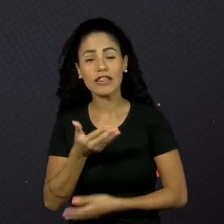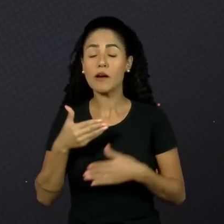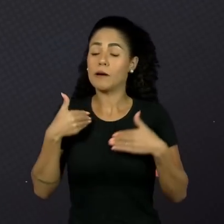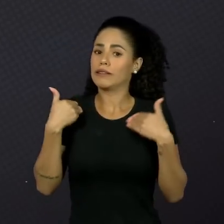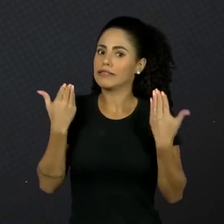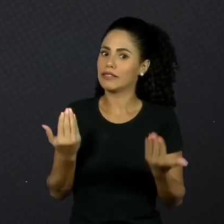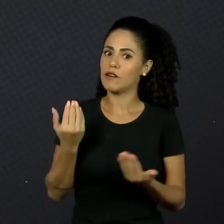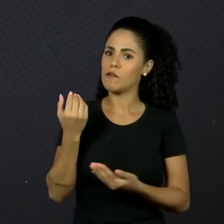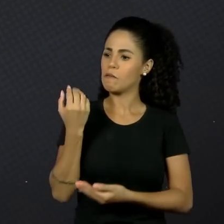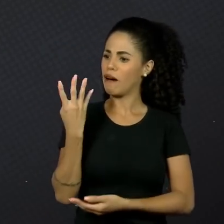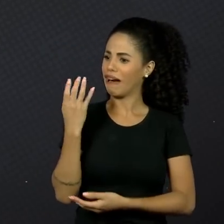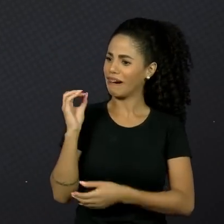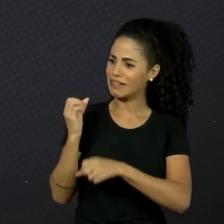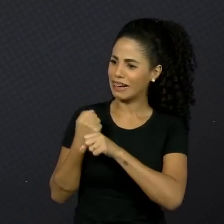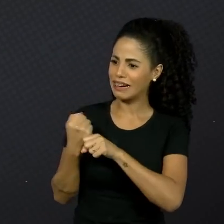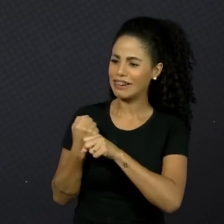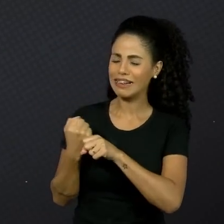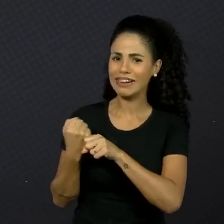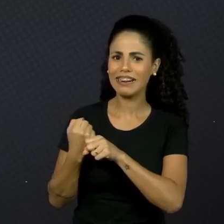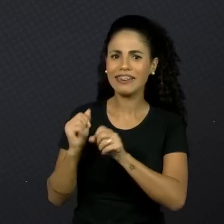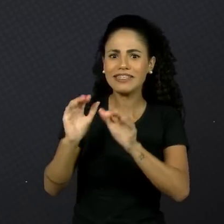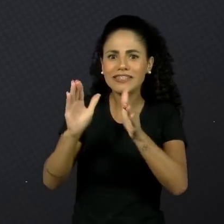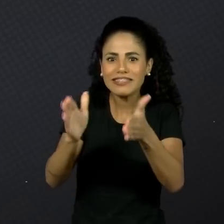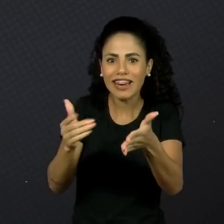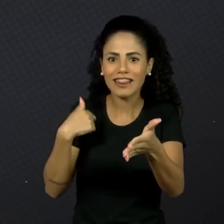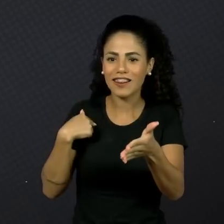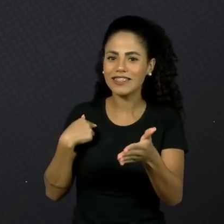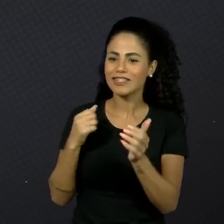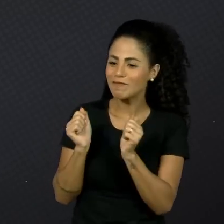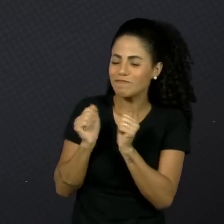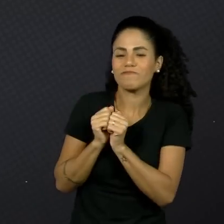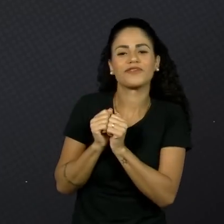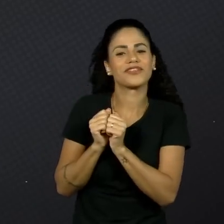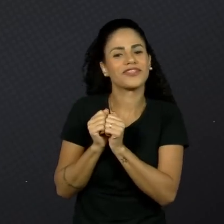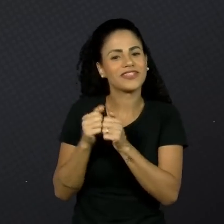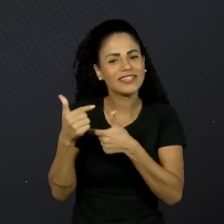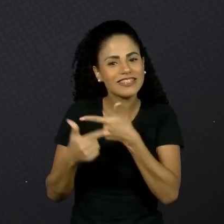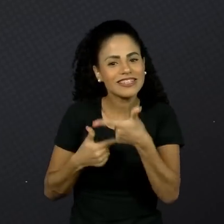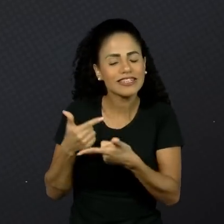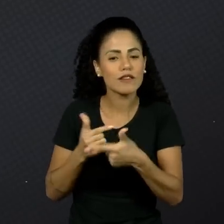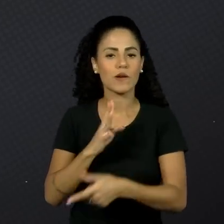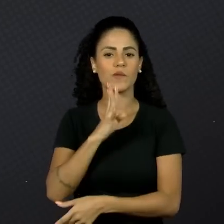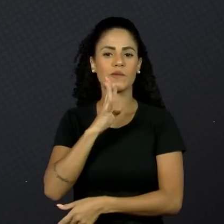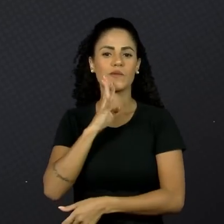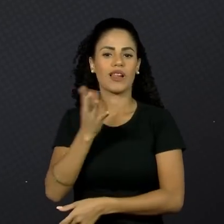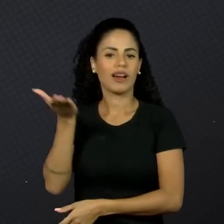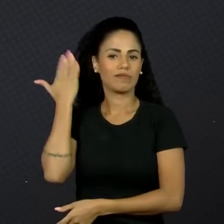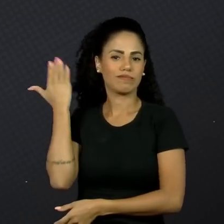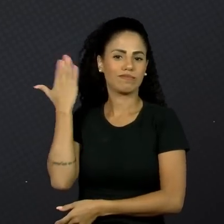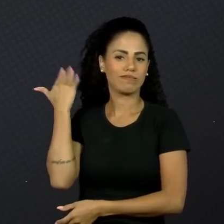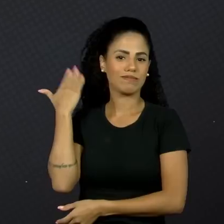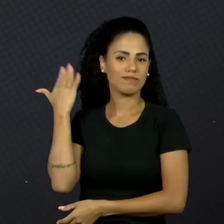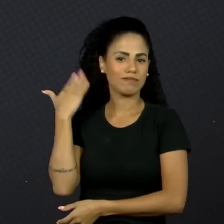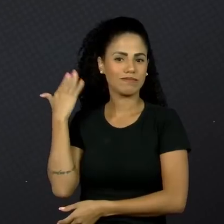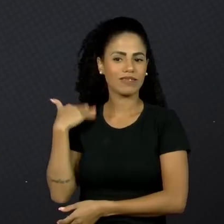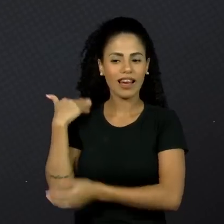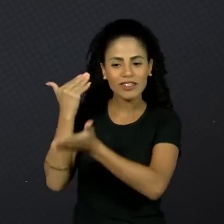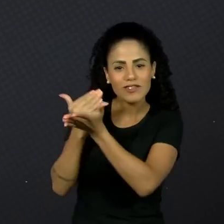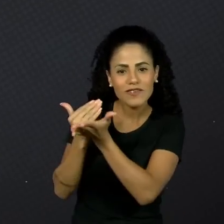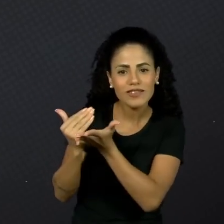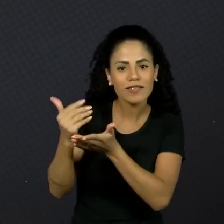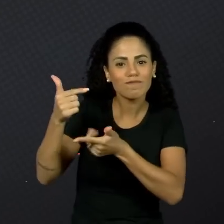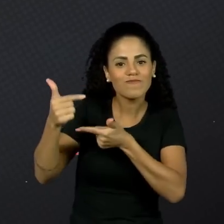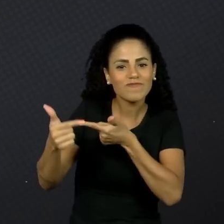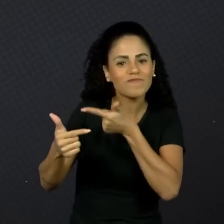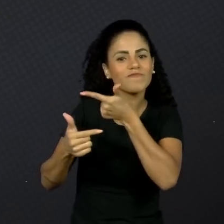são 40 e muitos anos dessa irmandade que a gente tem, né? Desde a companhia, desde os primeiros trabalhos